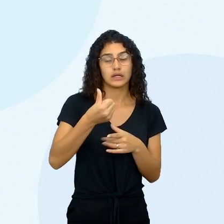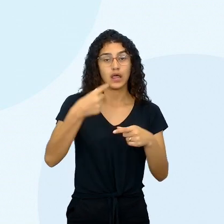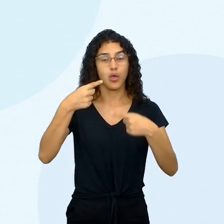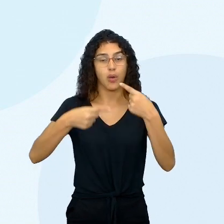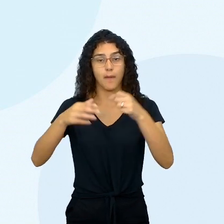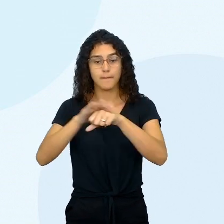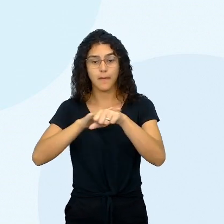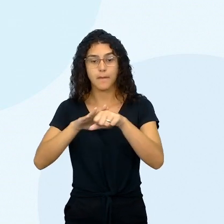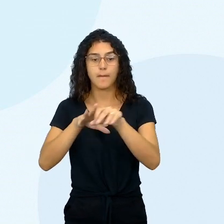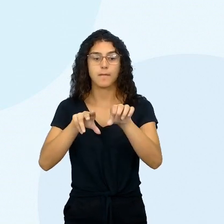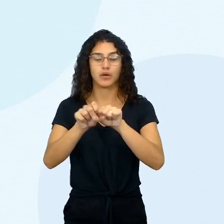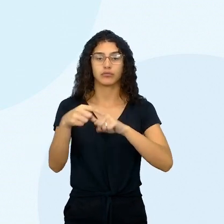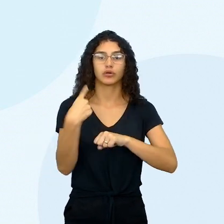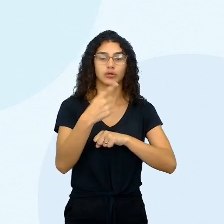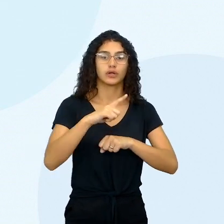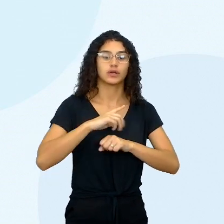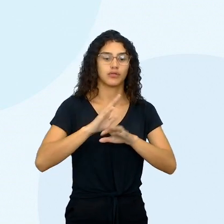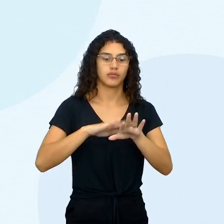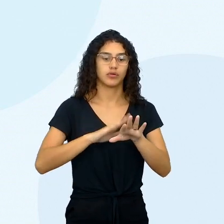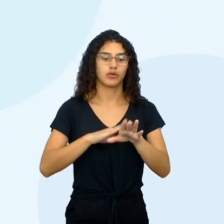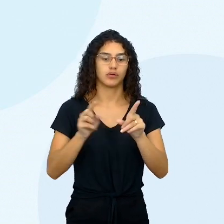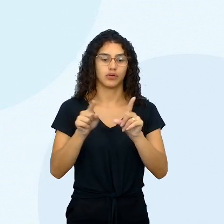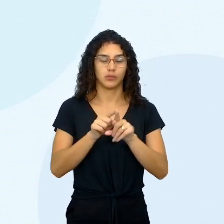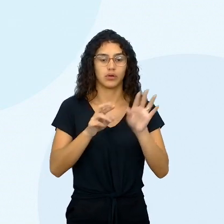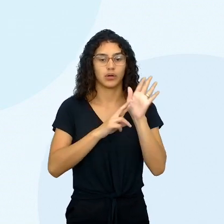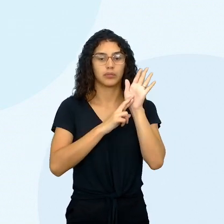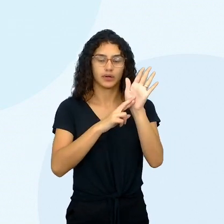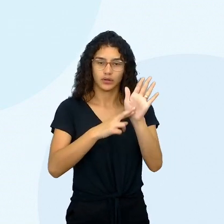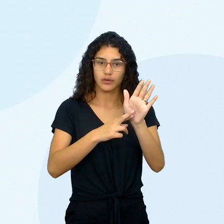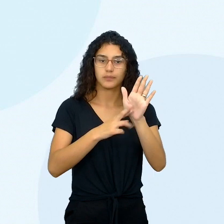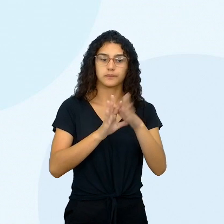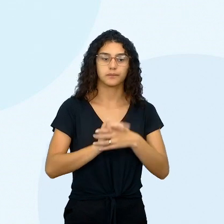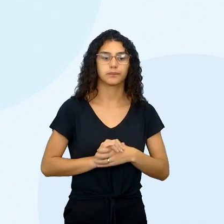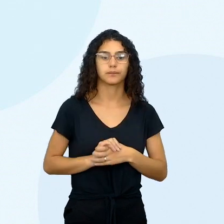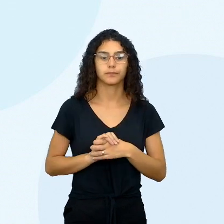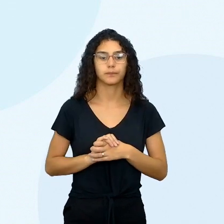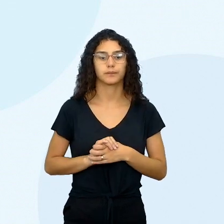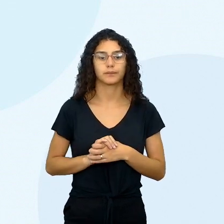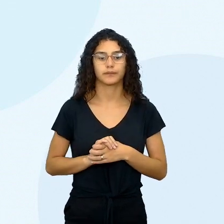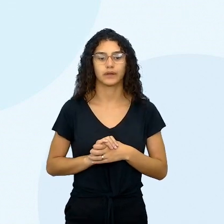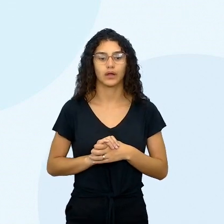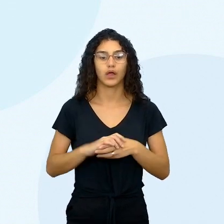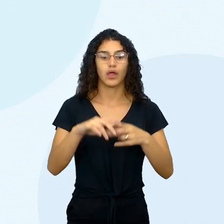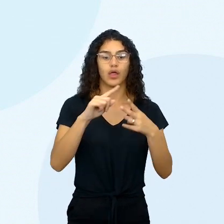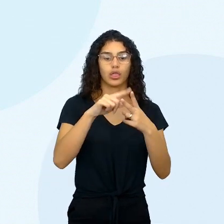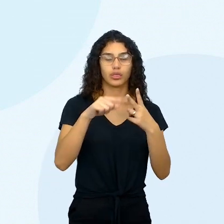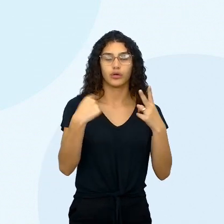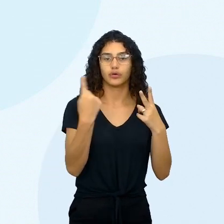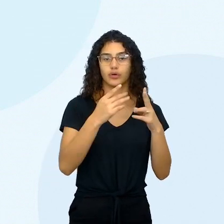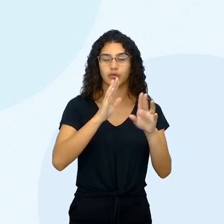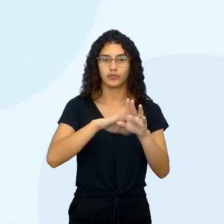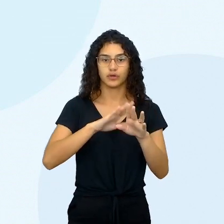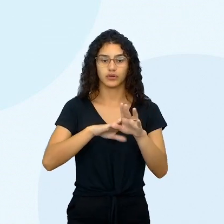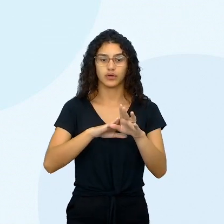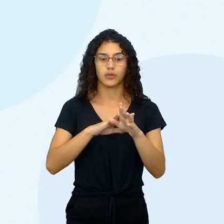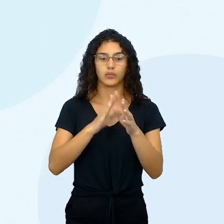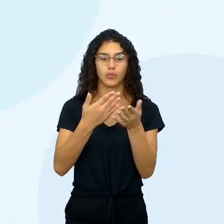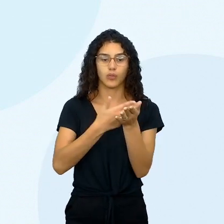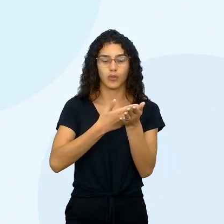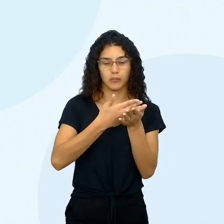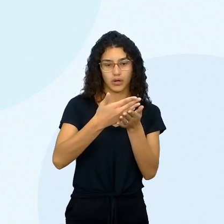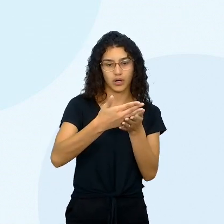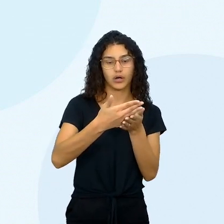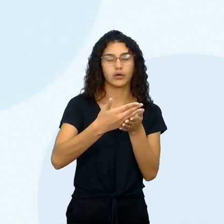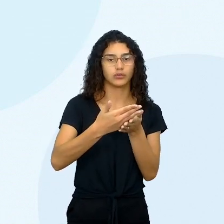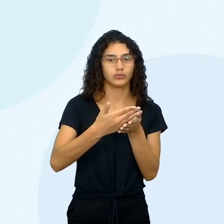que é essa dinâmica que a gente trata aqui dessas apresentações. Dois, a gente trabalhou a introdução do programa,